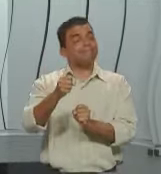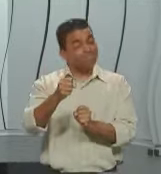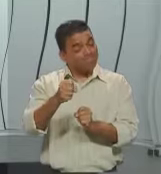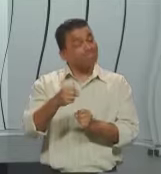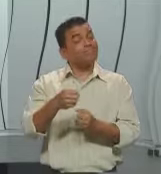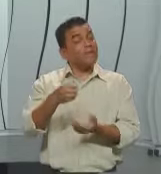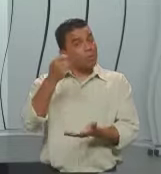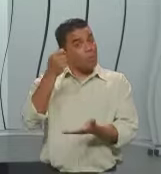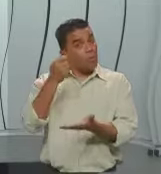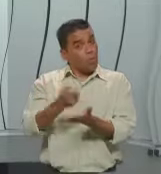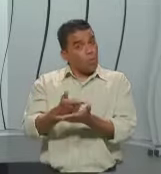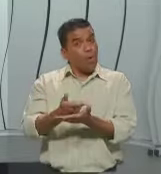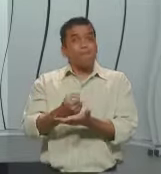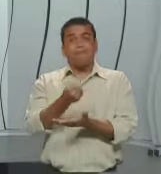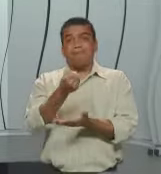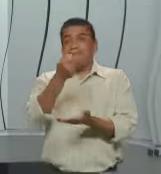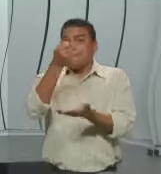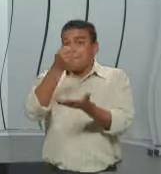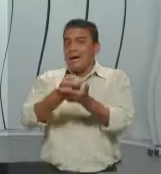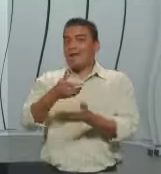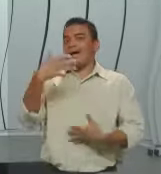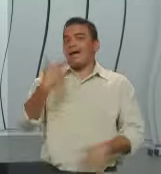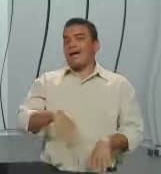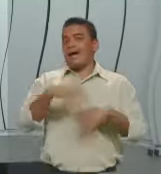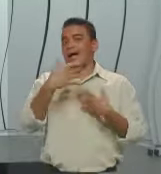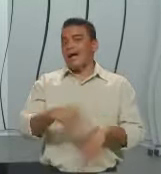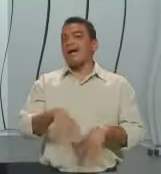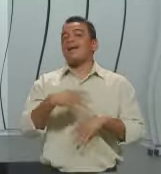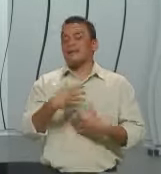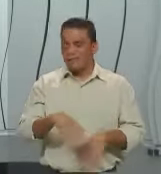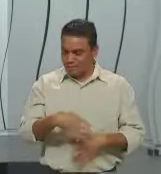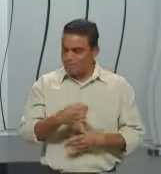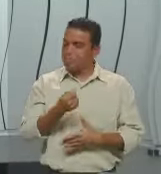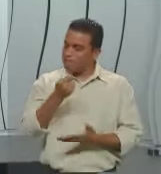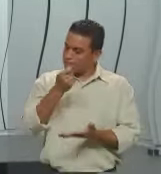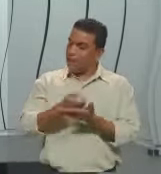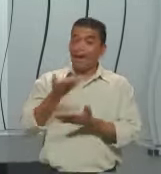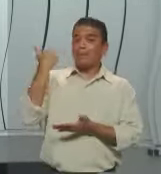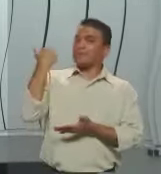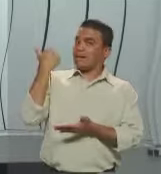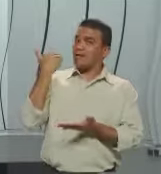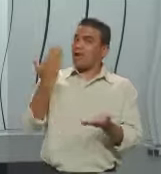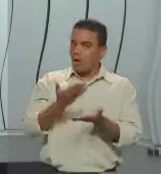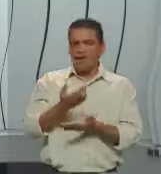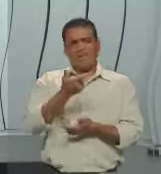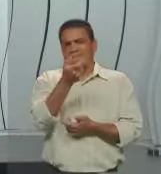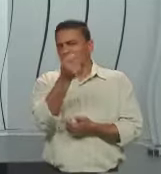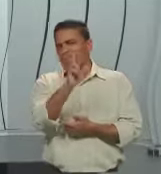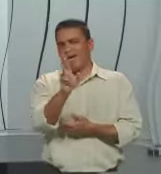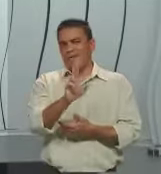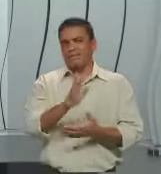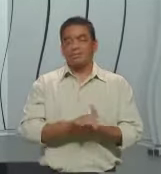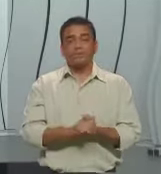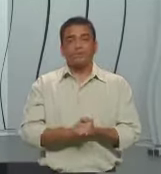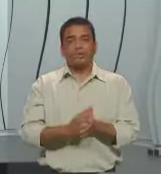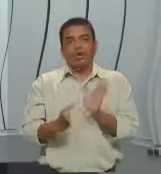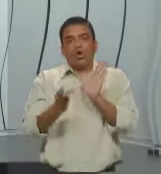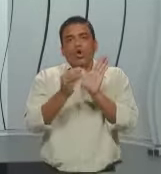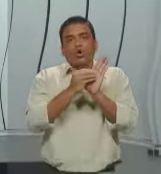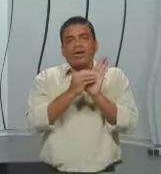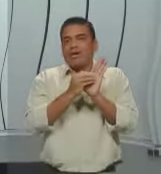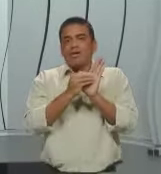você gastava centenas ou até milhares de reais para poder comprar outro equipamento, né? Bom, então só coloquei aqui rapidinho a